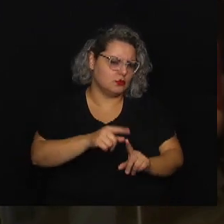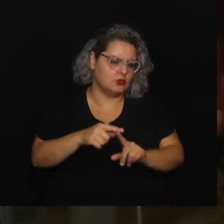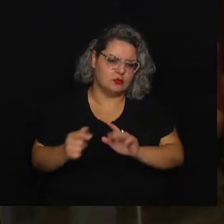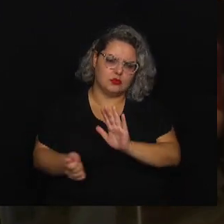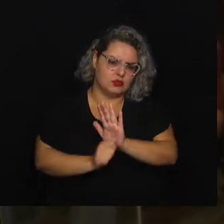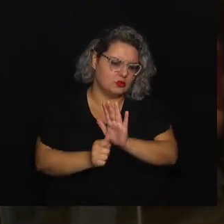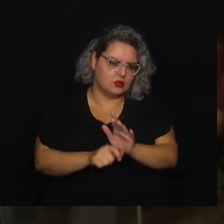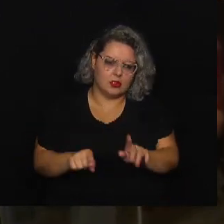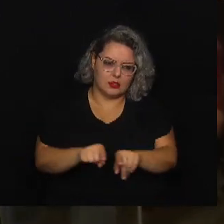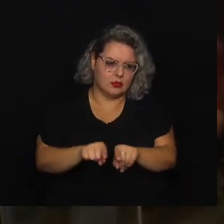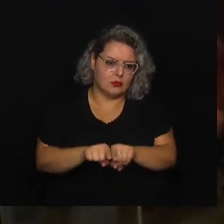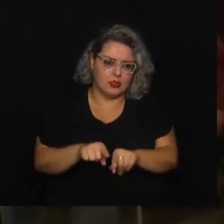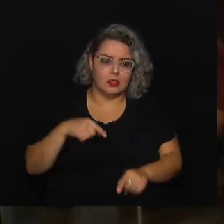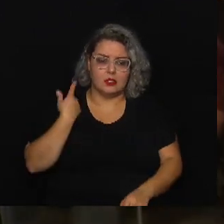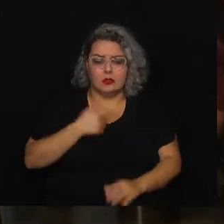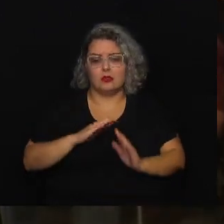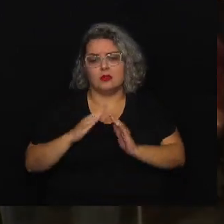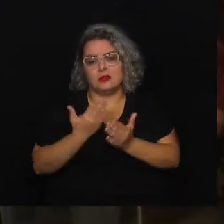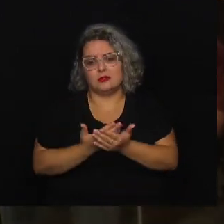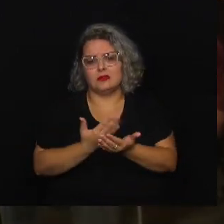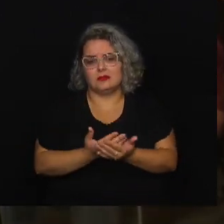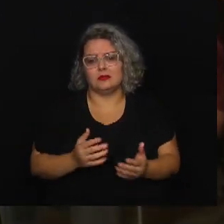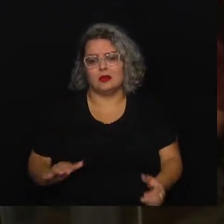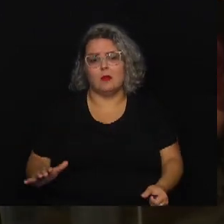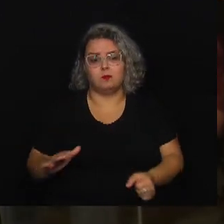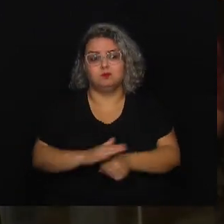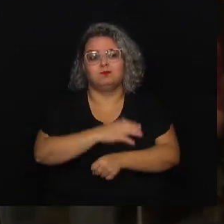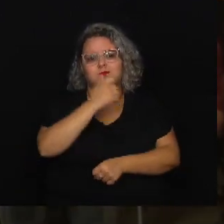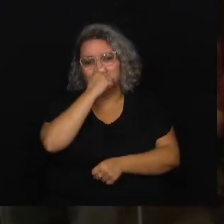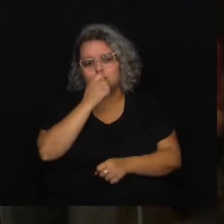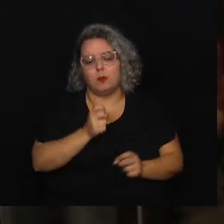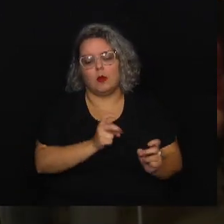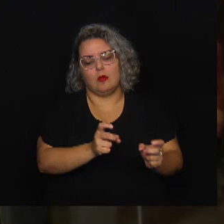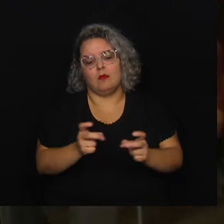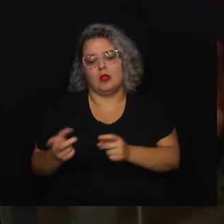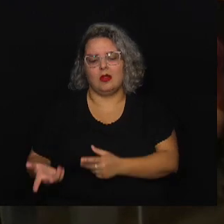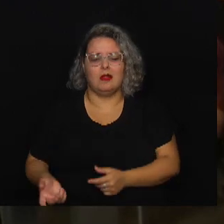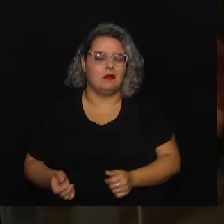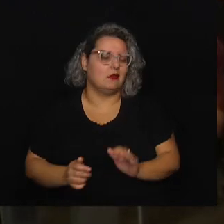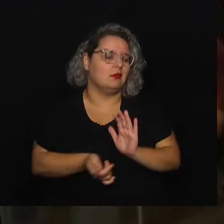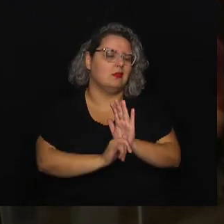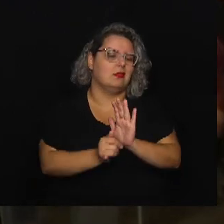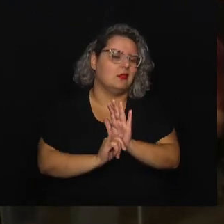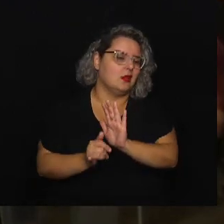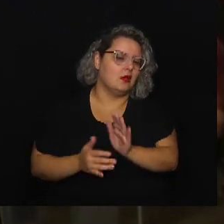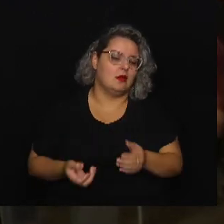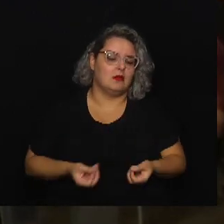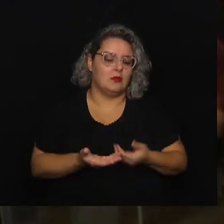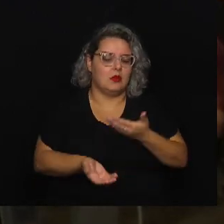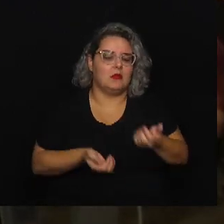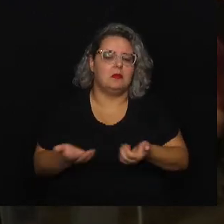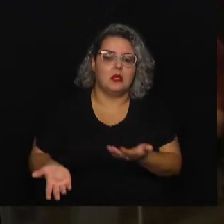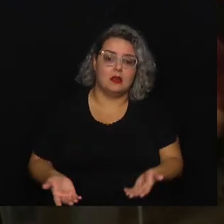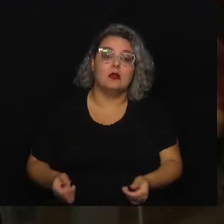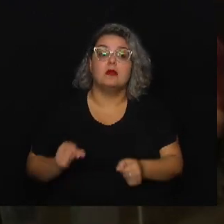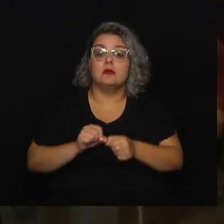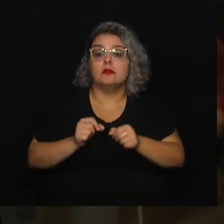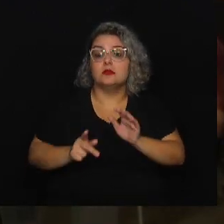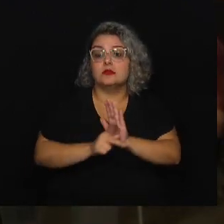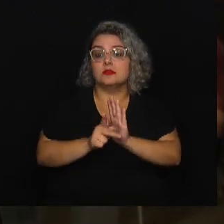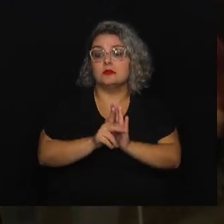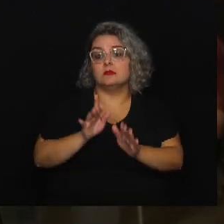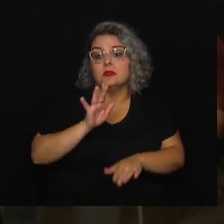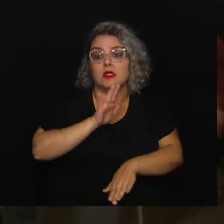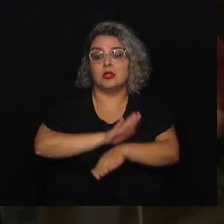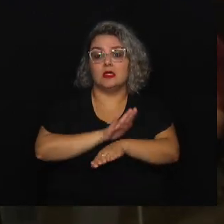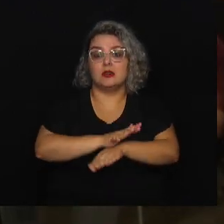as nossas portas de escola estão cheias, estão lotadas. Então a gente fez esse projeto para contribuir com a saúde das